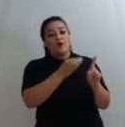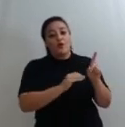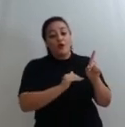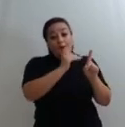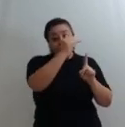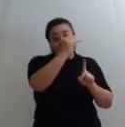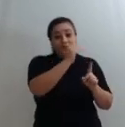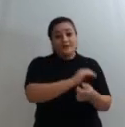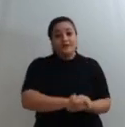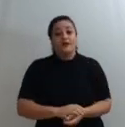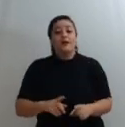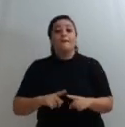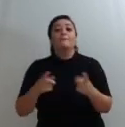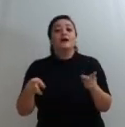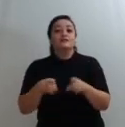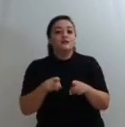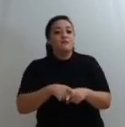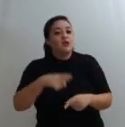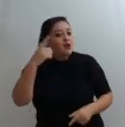relação a outros também. Porém,